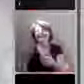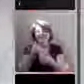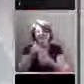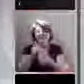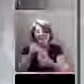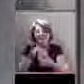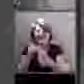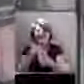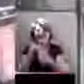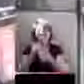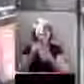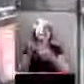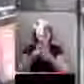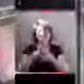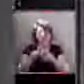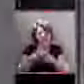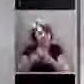é.